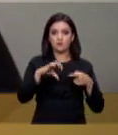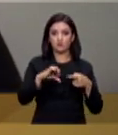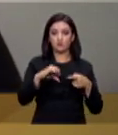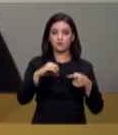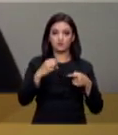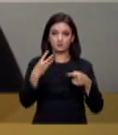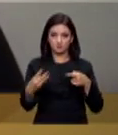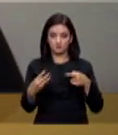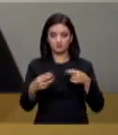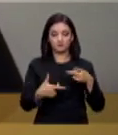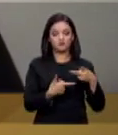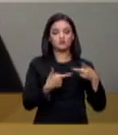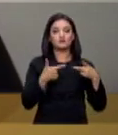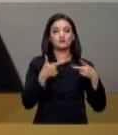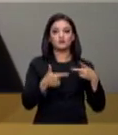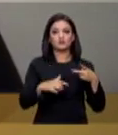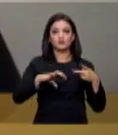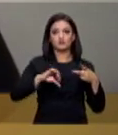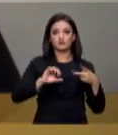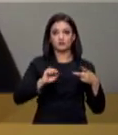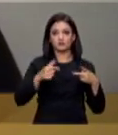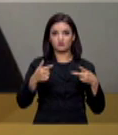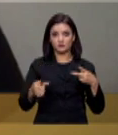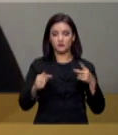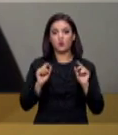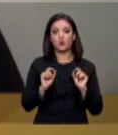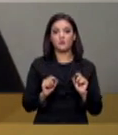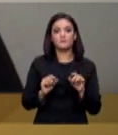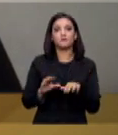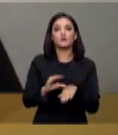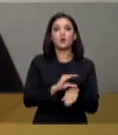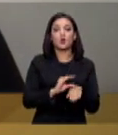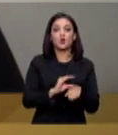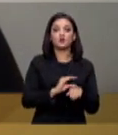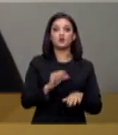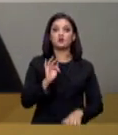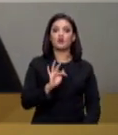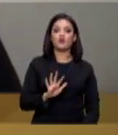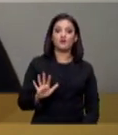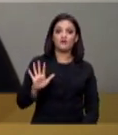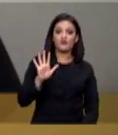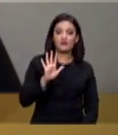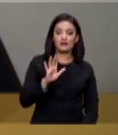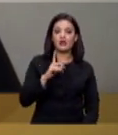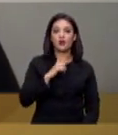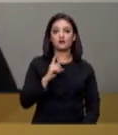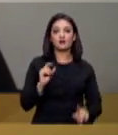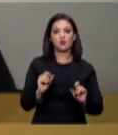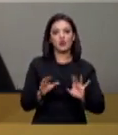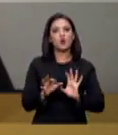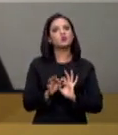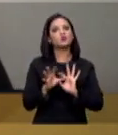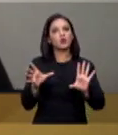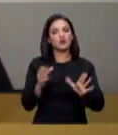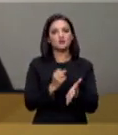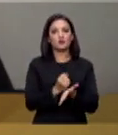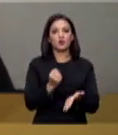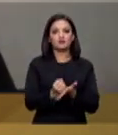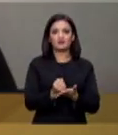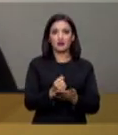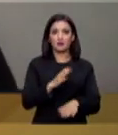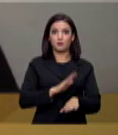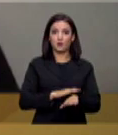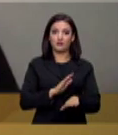e 2.987 que a Constituição Federal autoriza, sim, a contratação por tempo